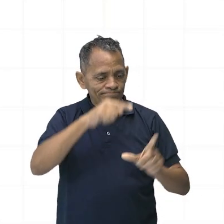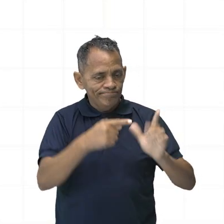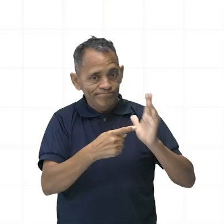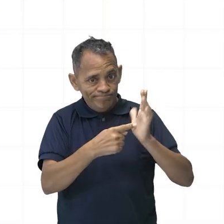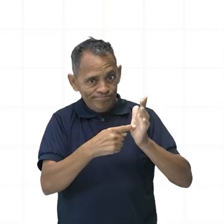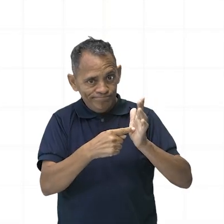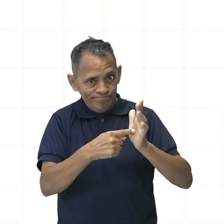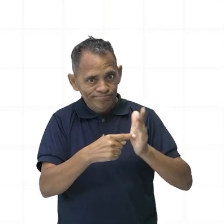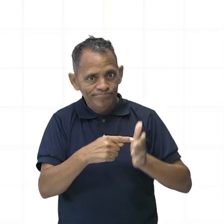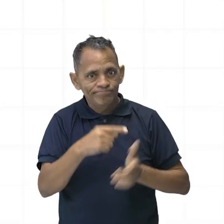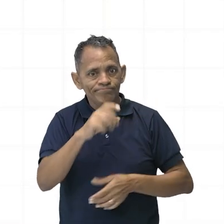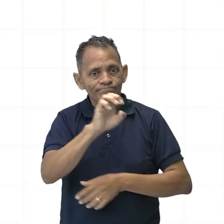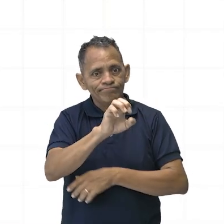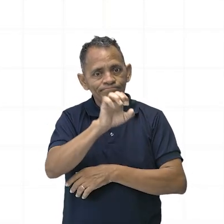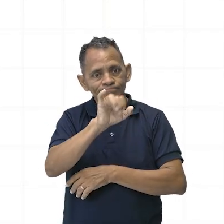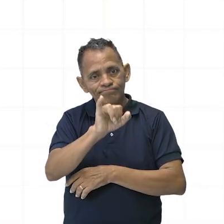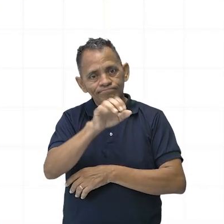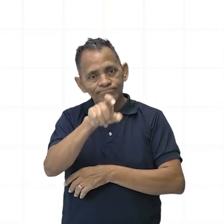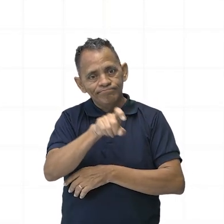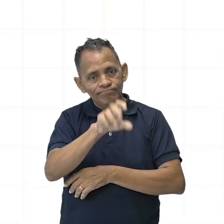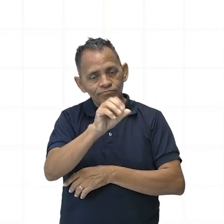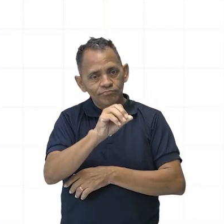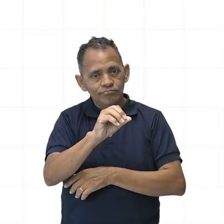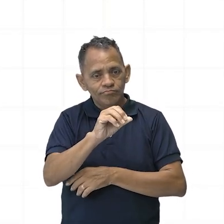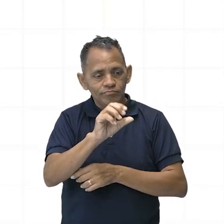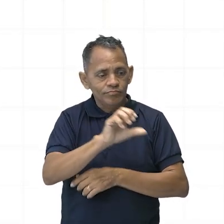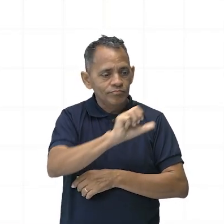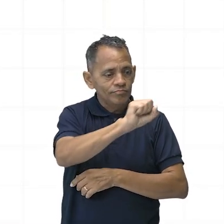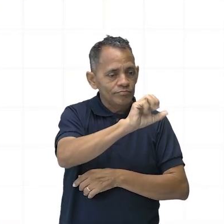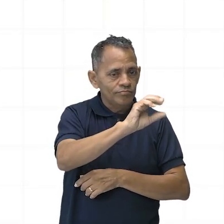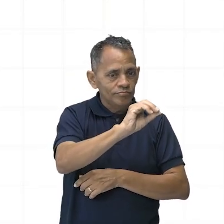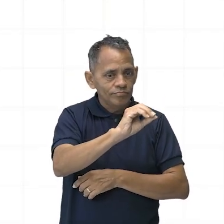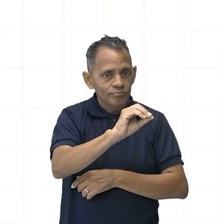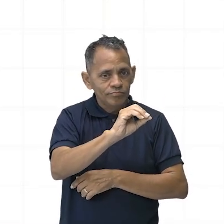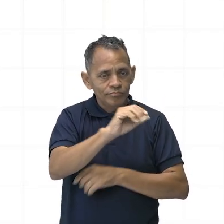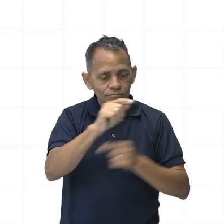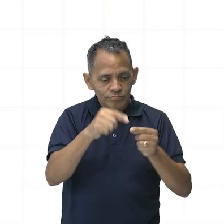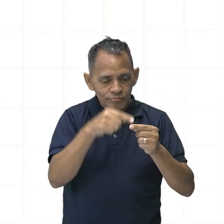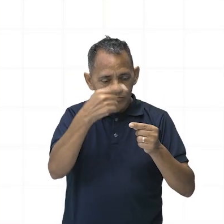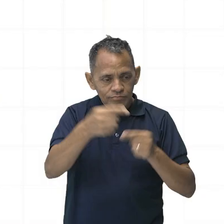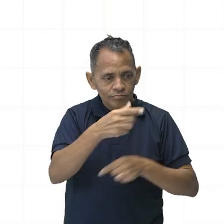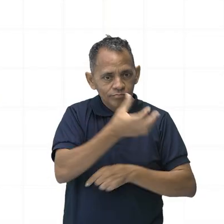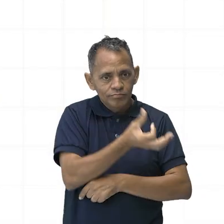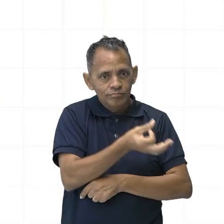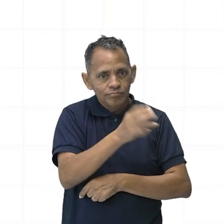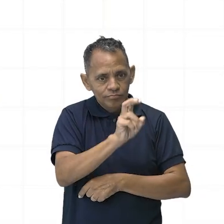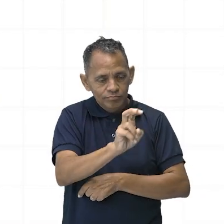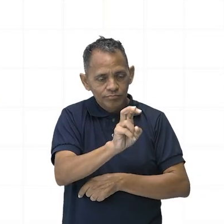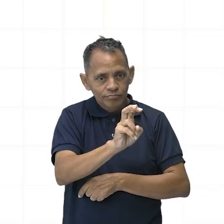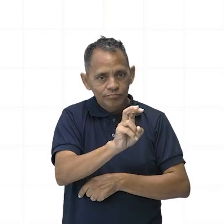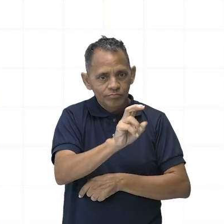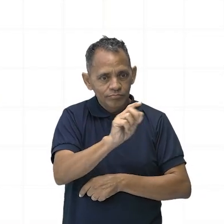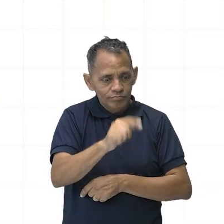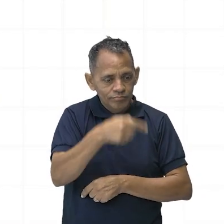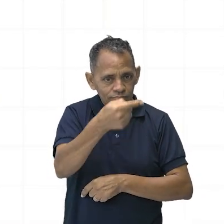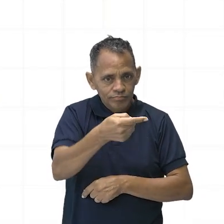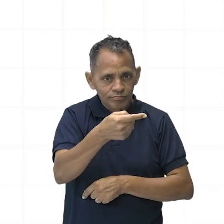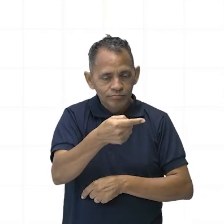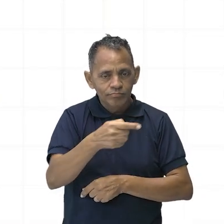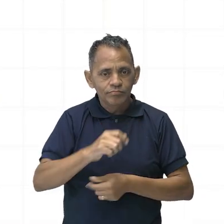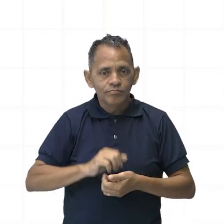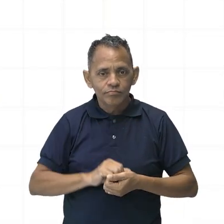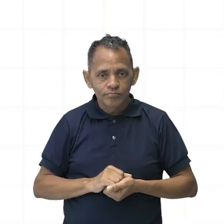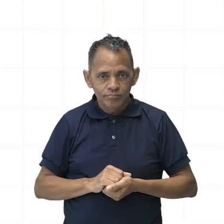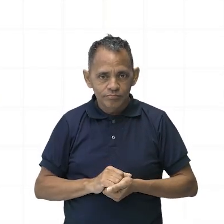forma proporcional 65, depois de forma proporcional 32, então ia